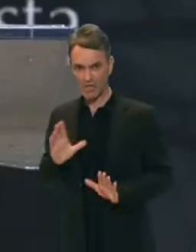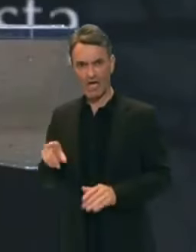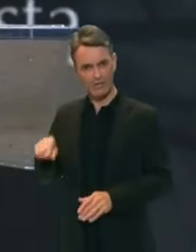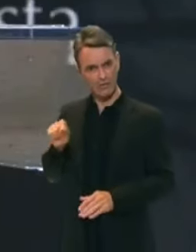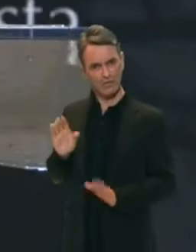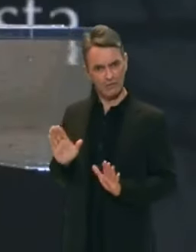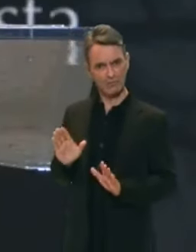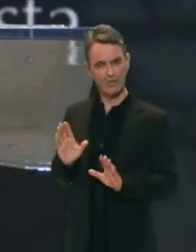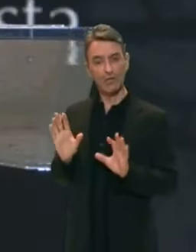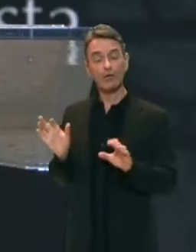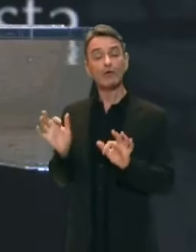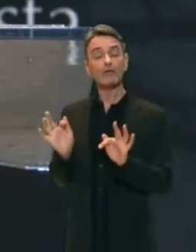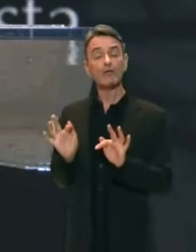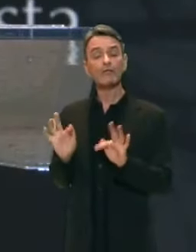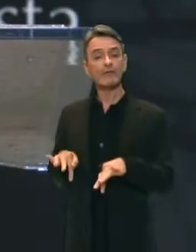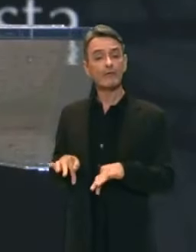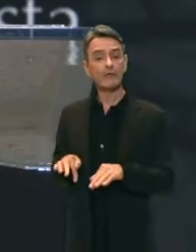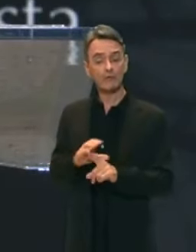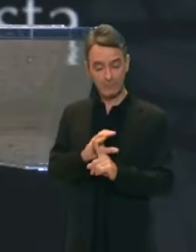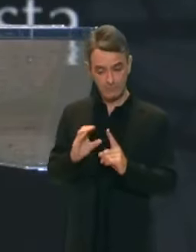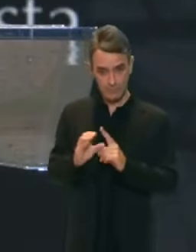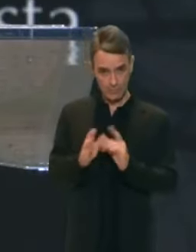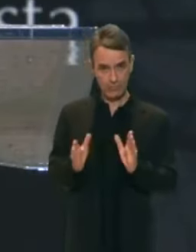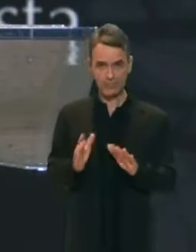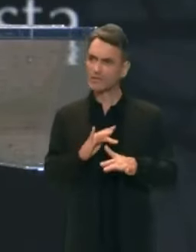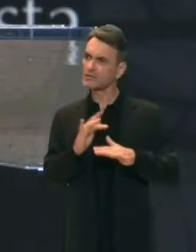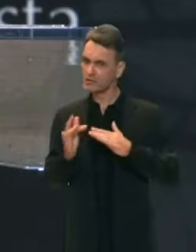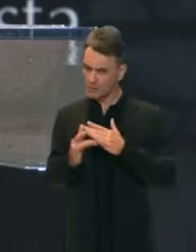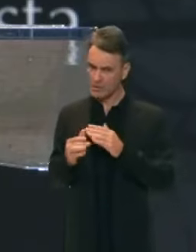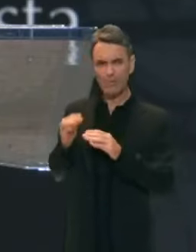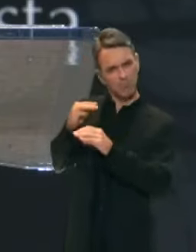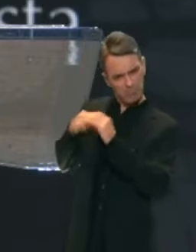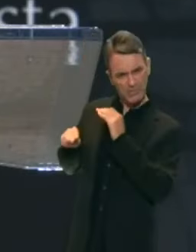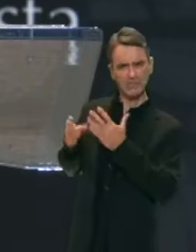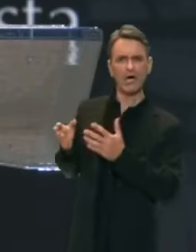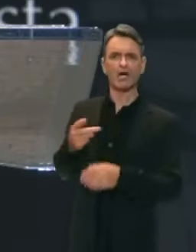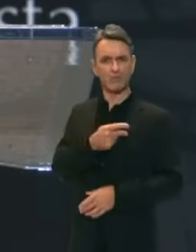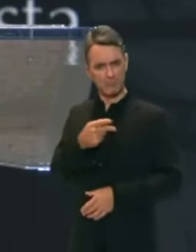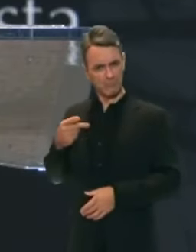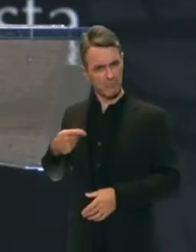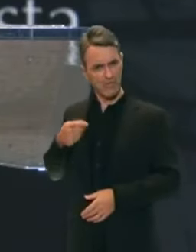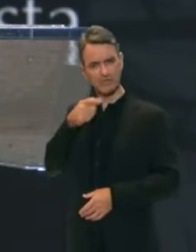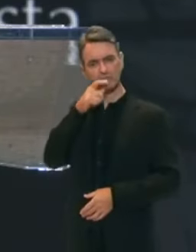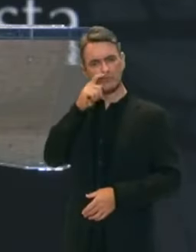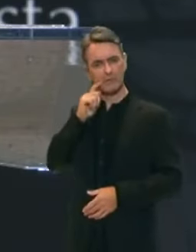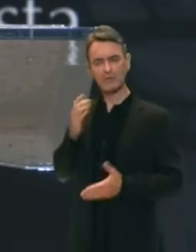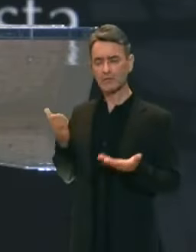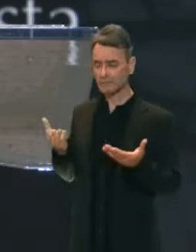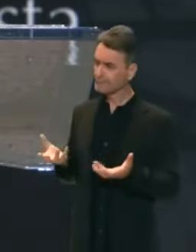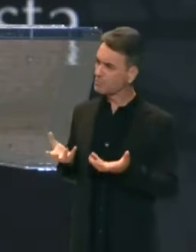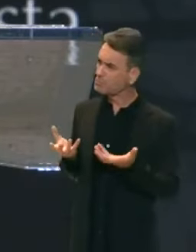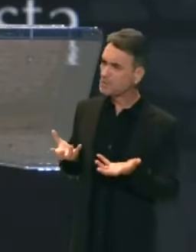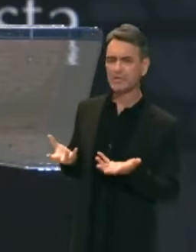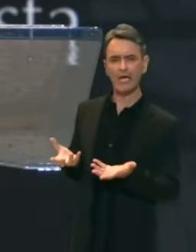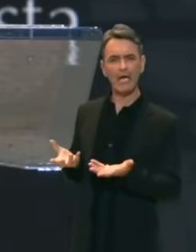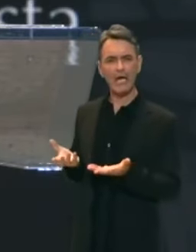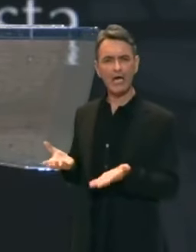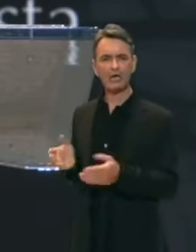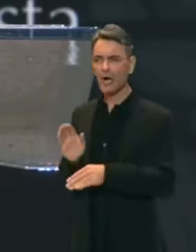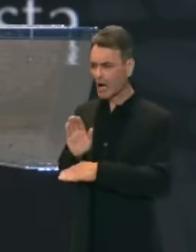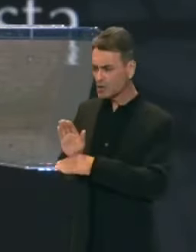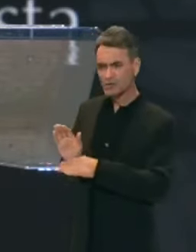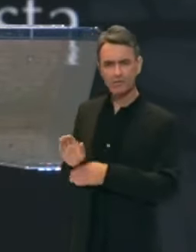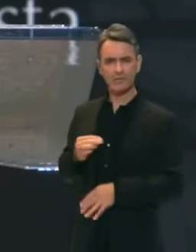falar comigo, ou falar comigo aí pelas redes sociais. Manda uma mensagem ali para mim: pastor, quero me envolver com